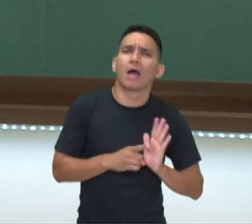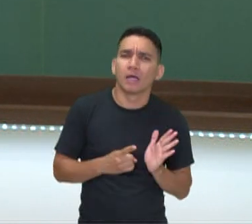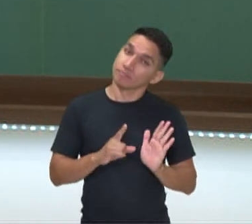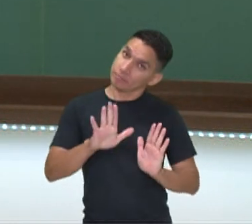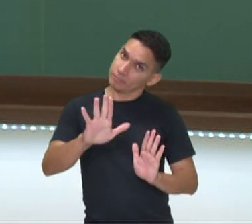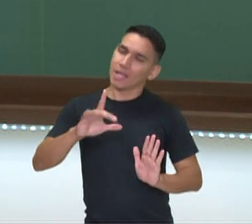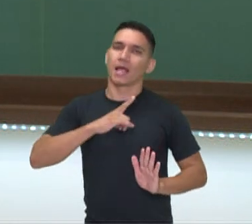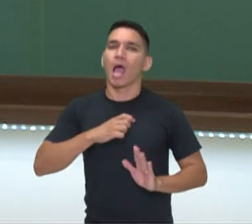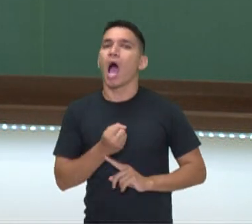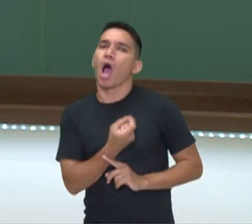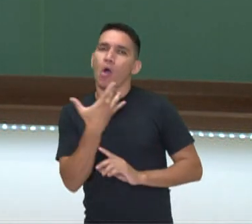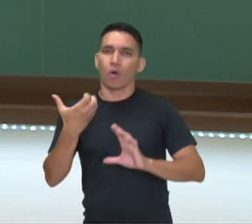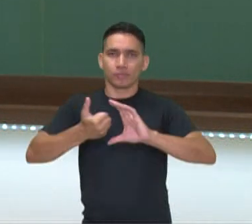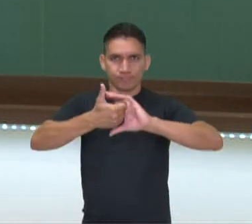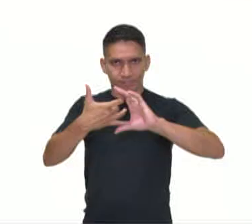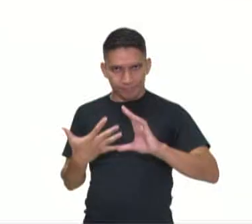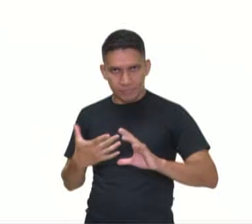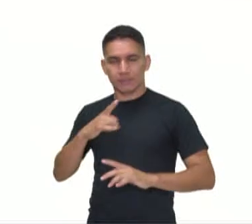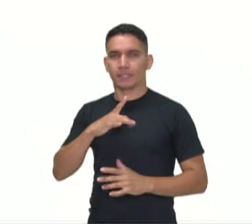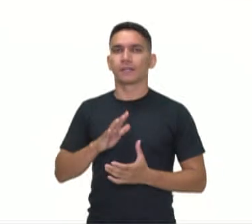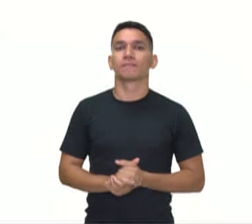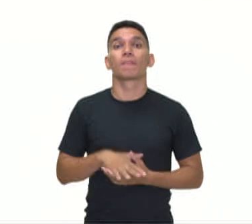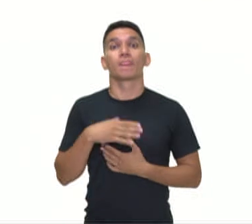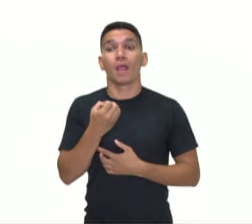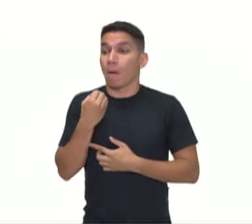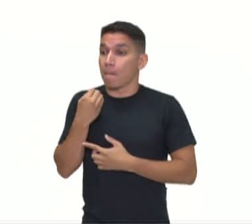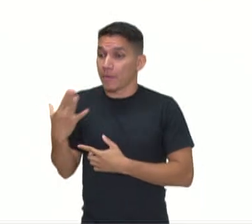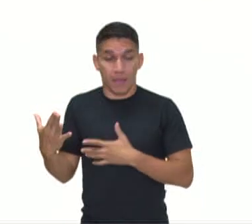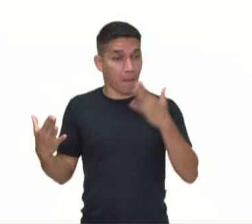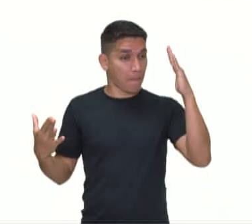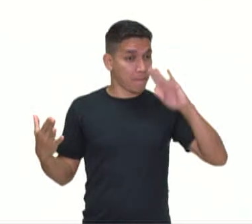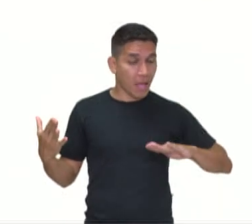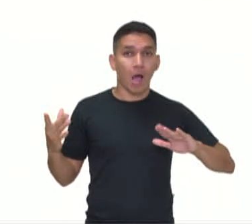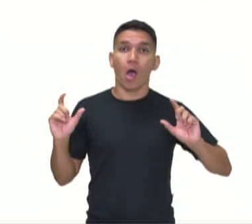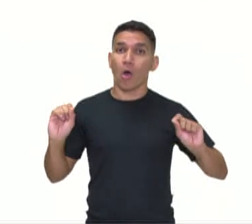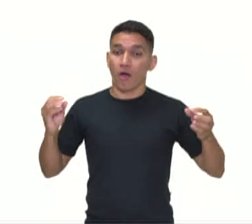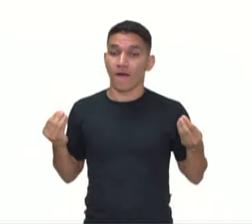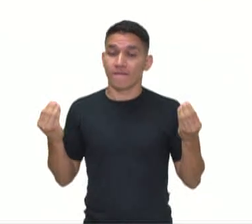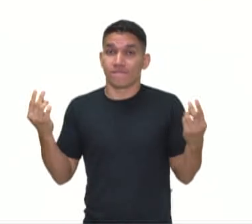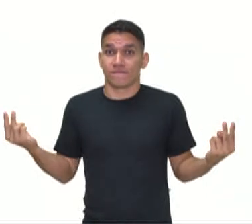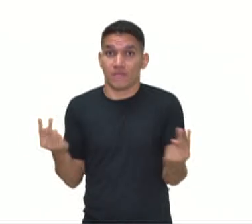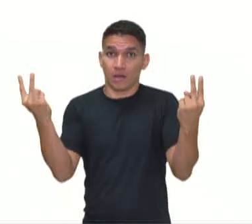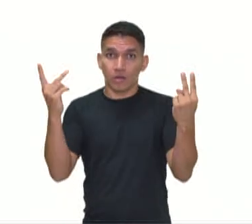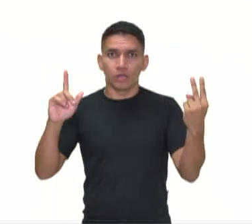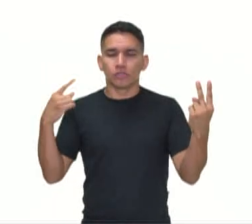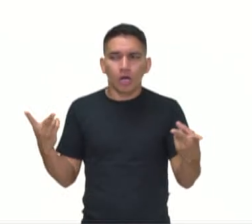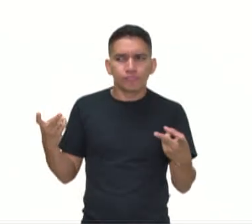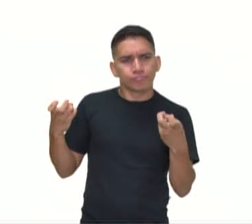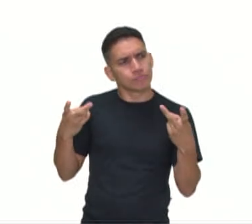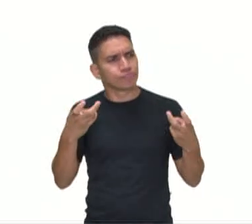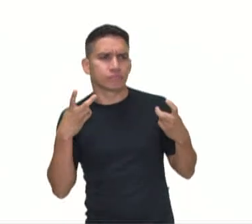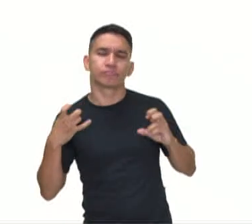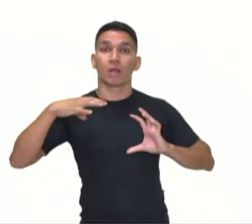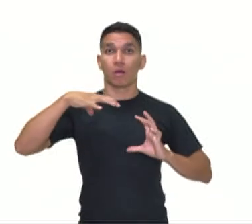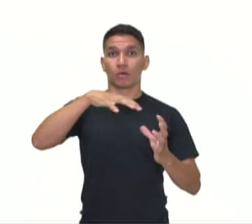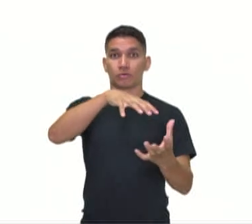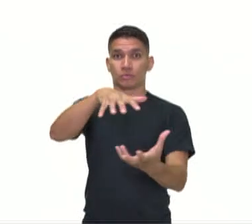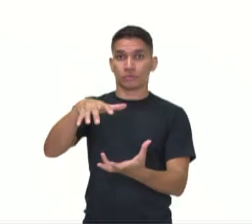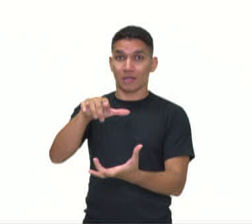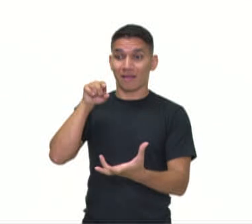essa definição. Bem e mal são valores que atribuímos àquilo que observamos no mundo.